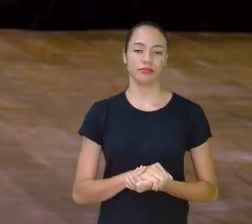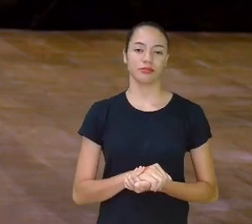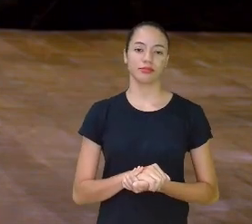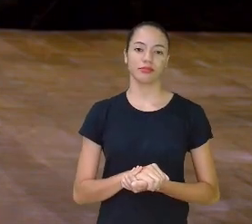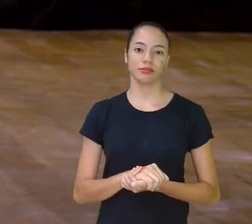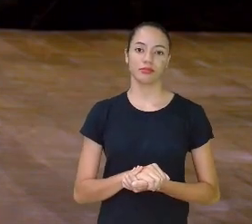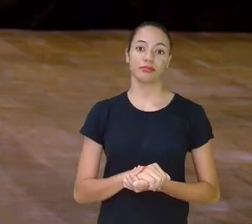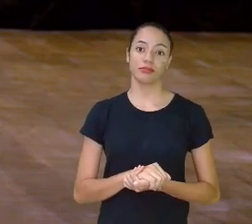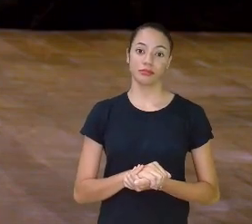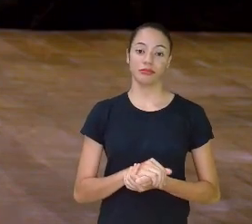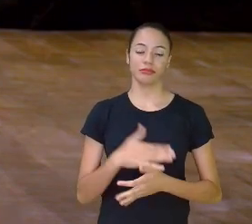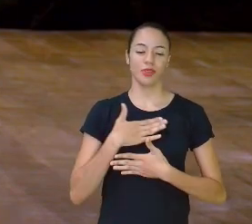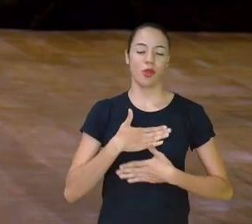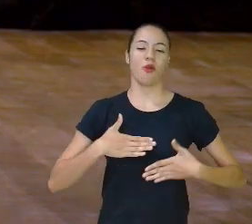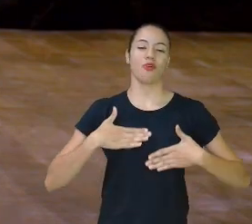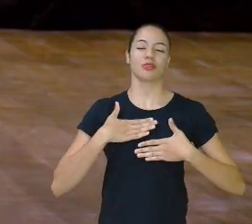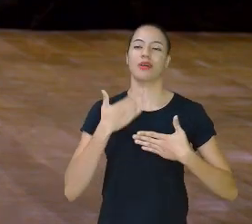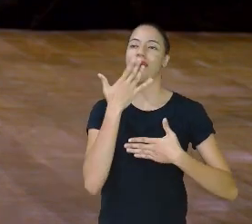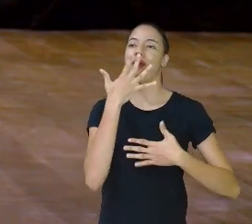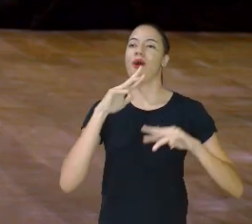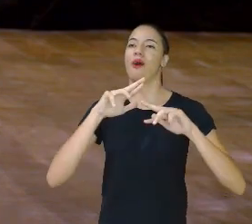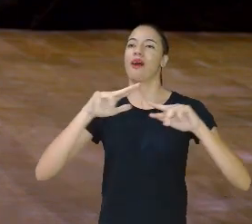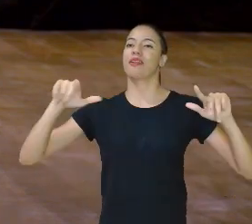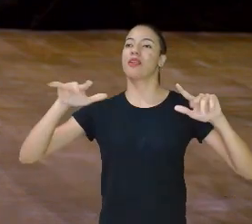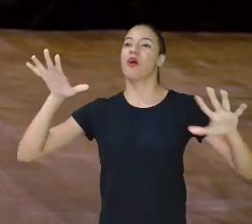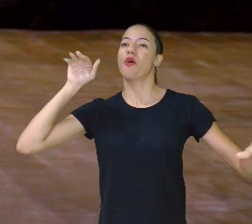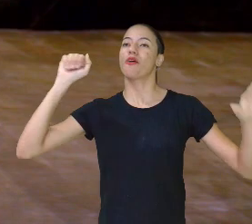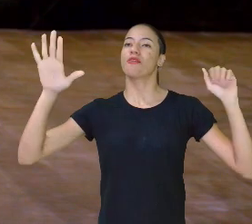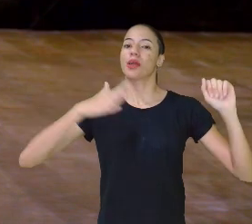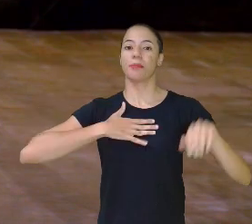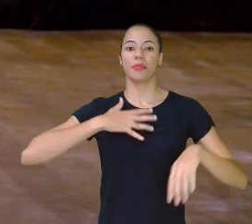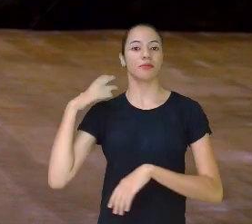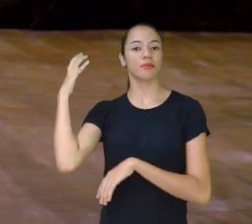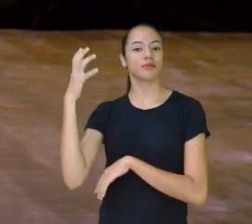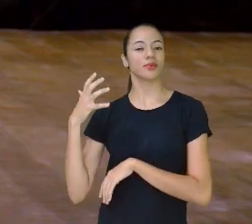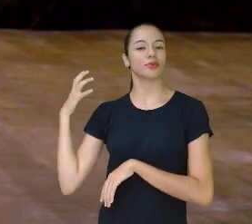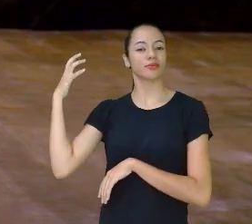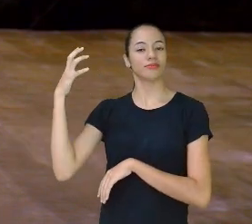ia gostar daquele colorido, de ouvir minhas músicas.